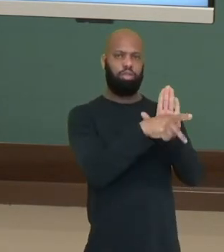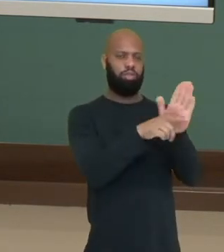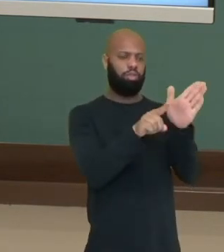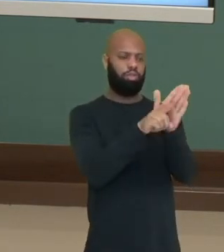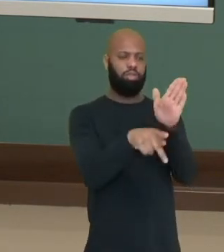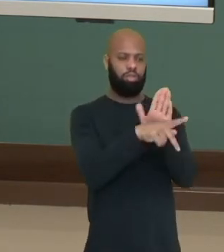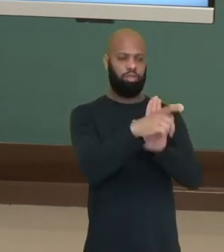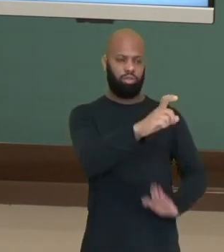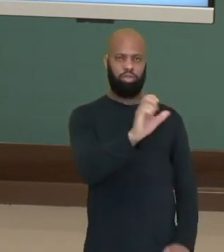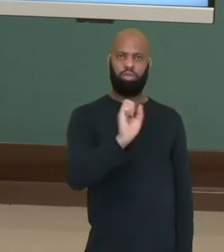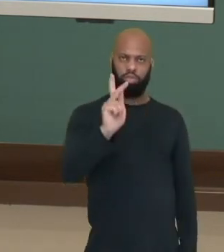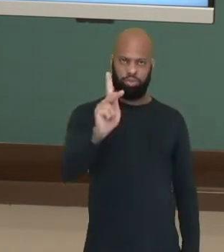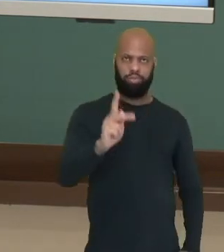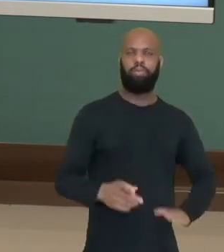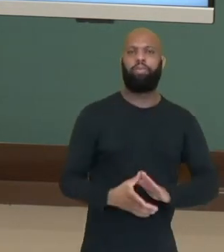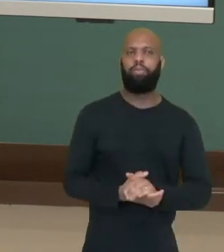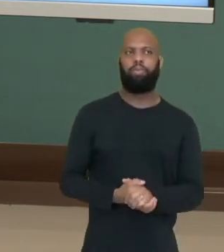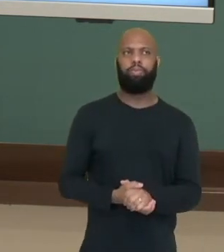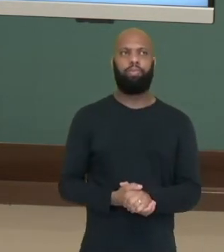pilha, certo?